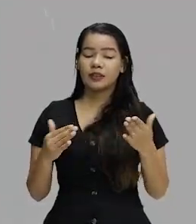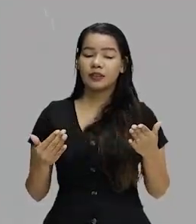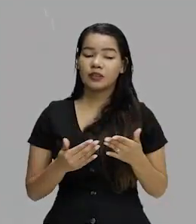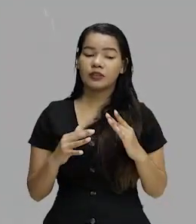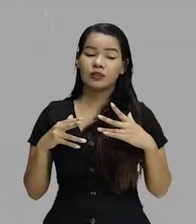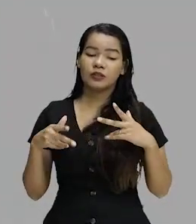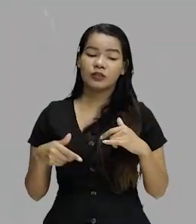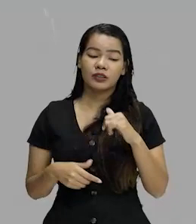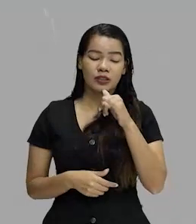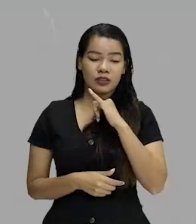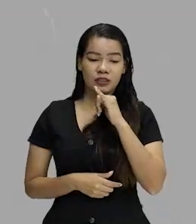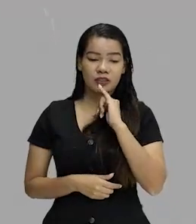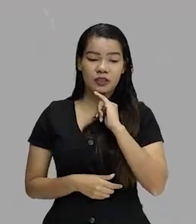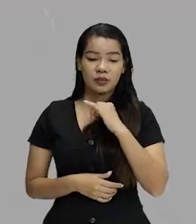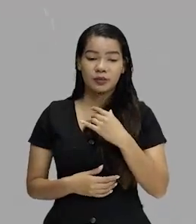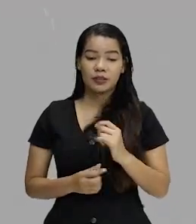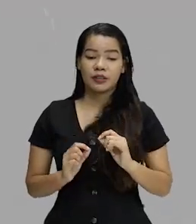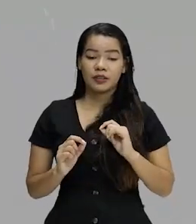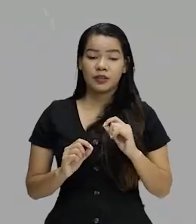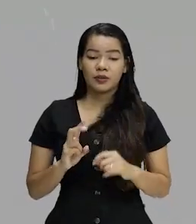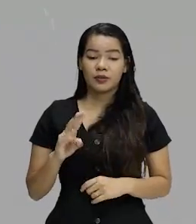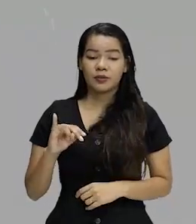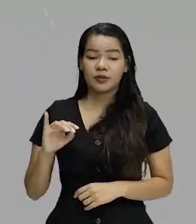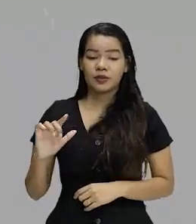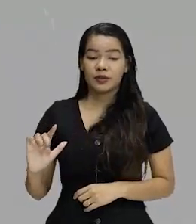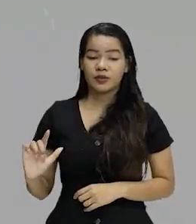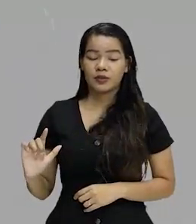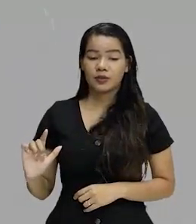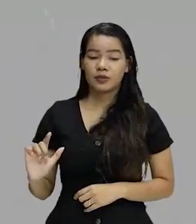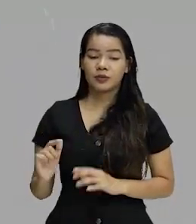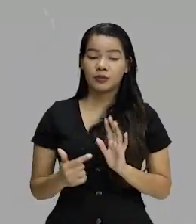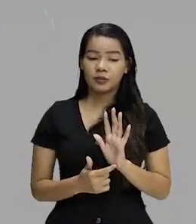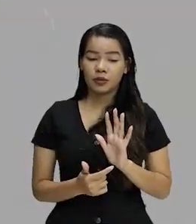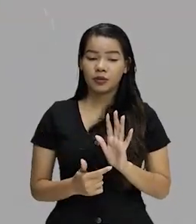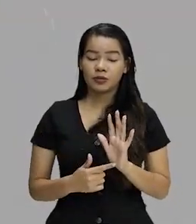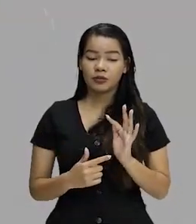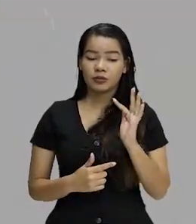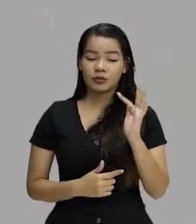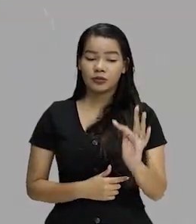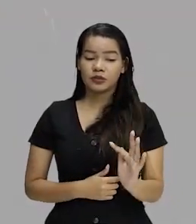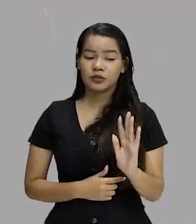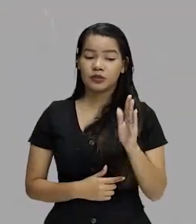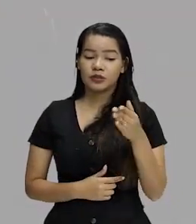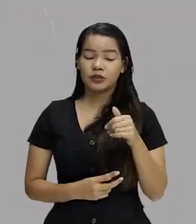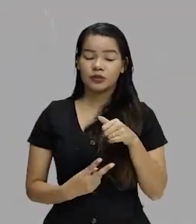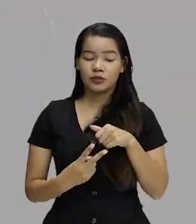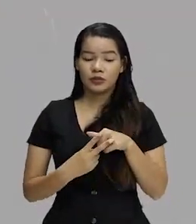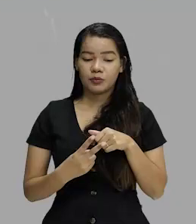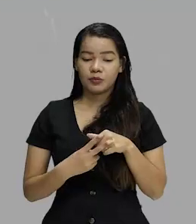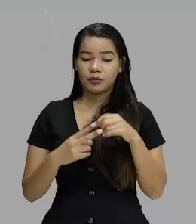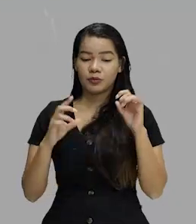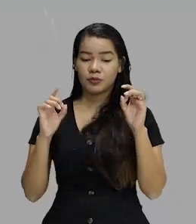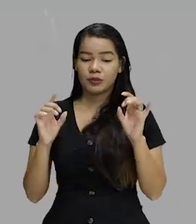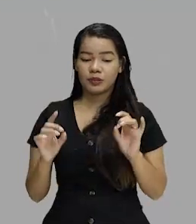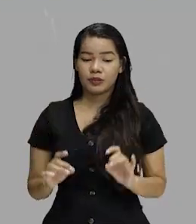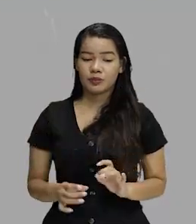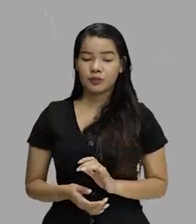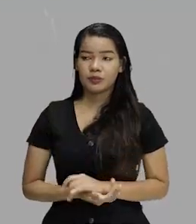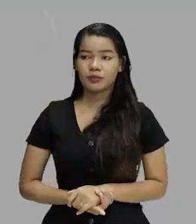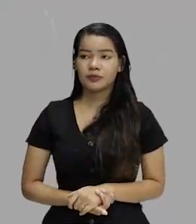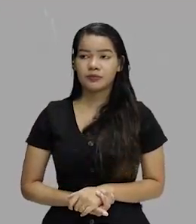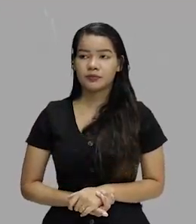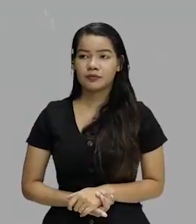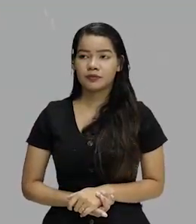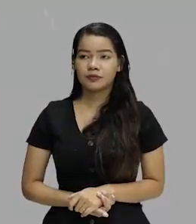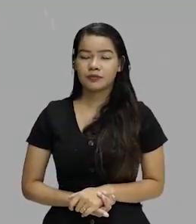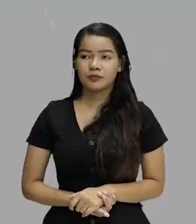vocês? Que o will é o que indica o futuro. Enquanto que o verbo principal, disappoint, do,